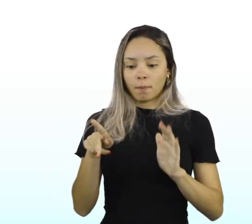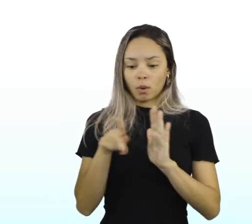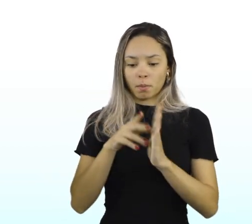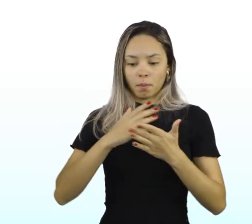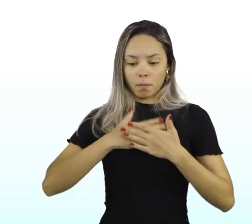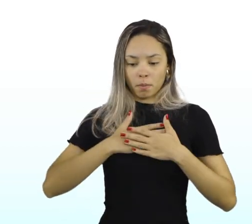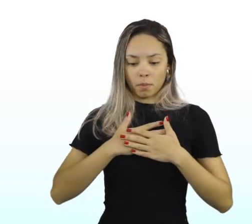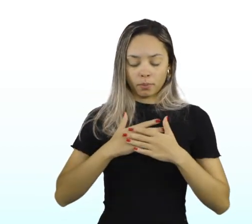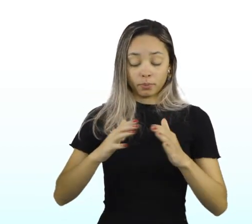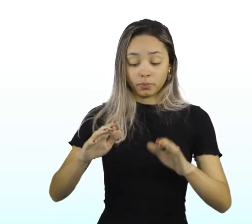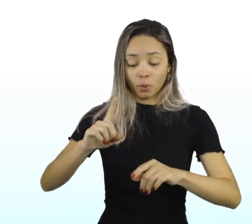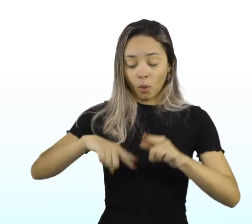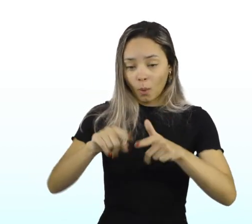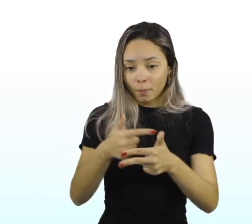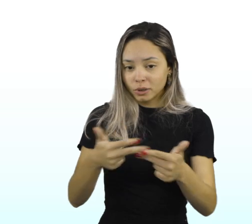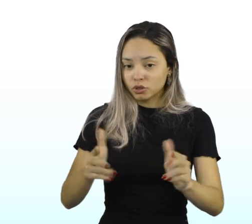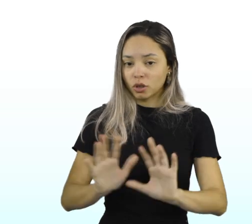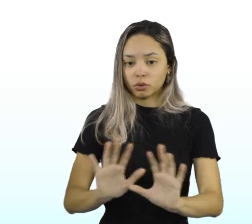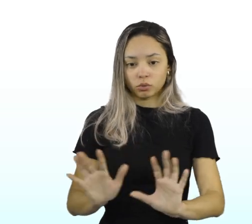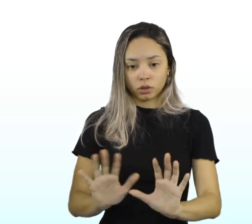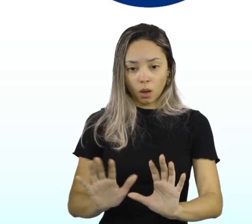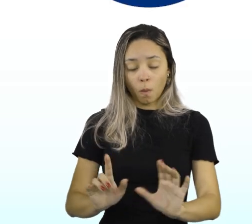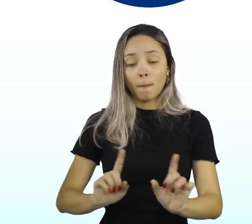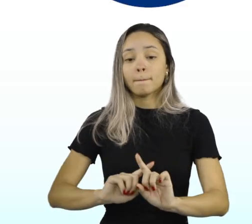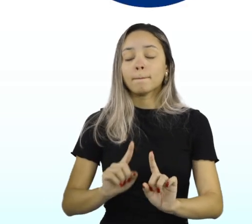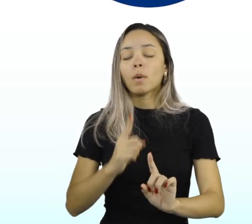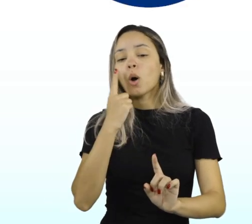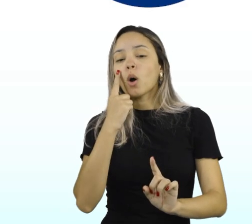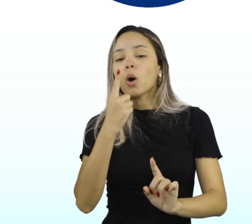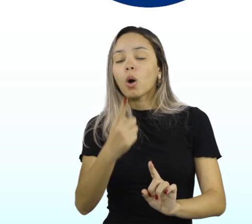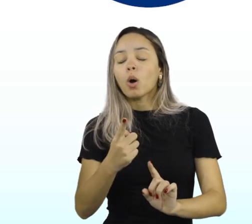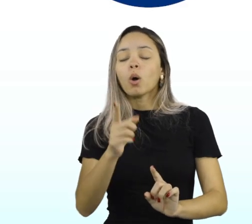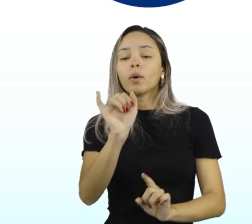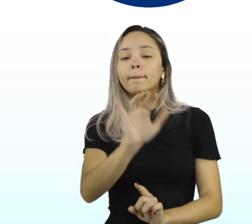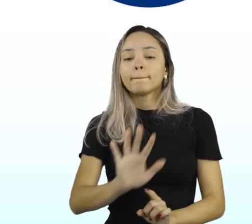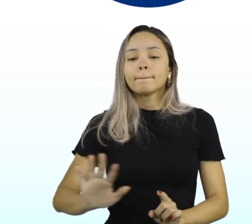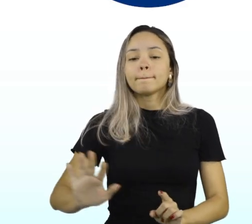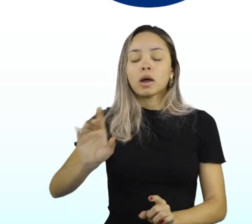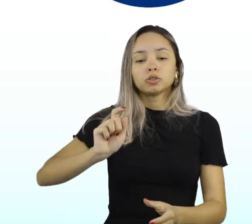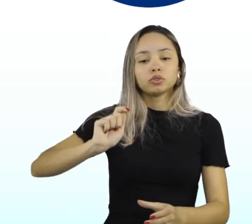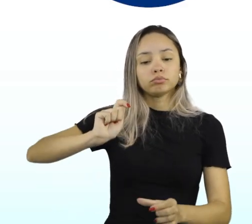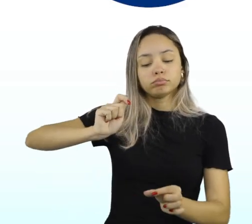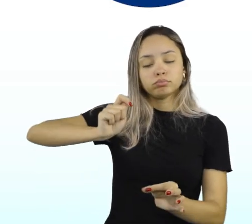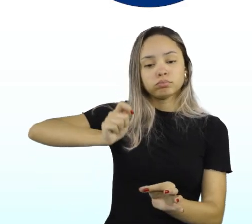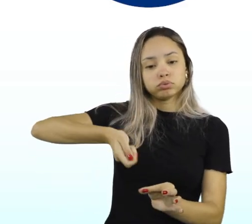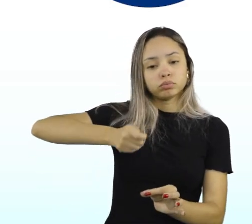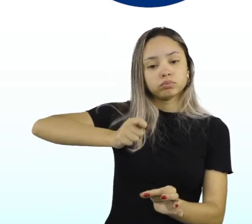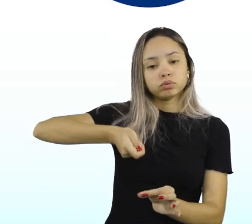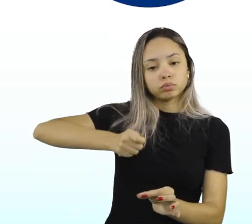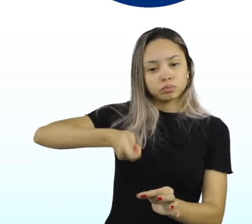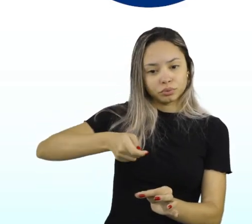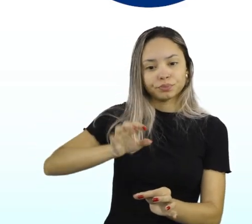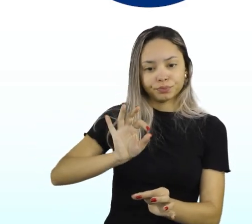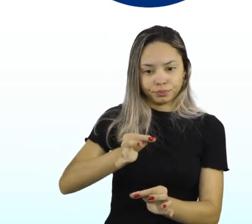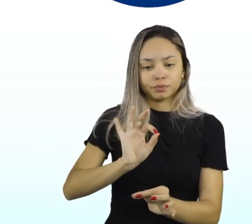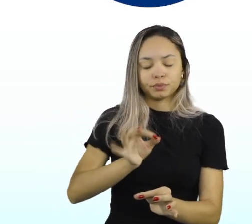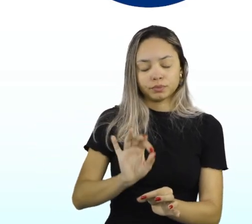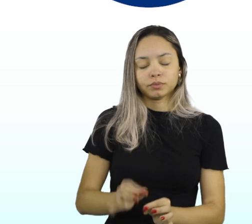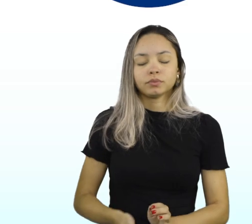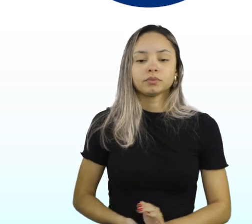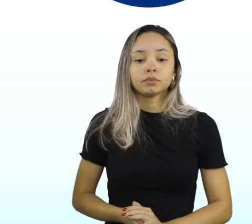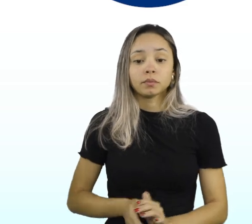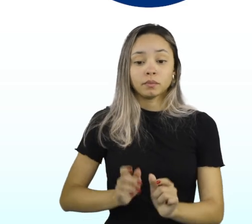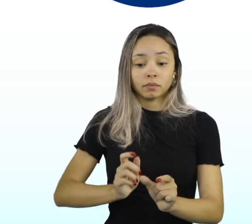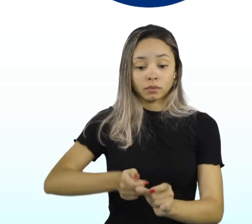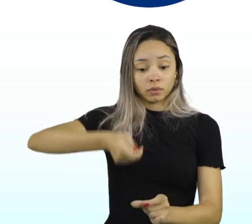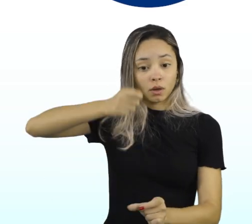dele. O que ele vai ter é a força de reação. Por exemplo, veja nessa imagem. Você tem um martelo que vai bater um prego. O